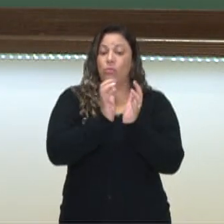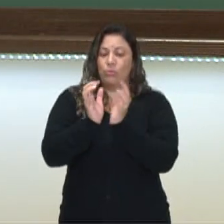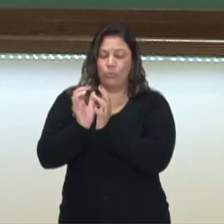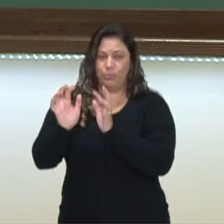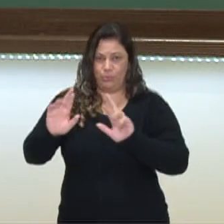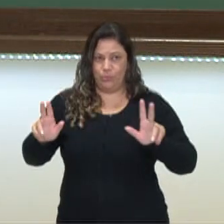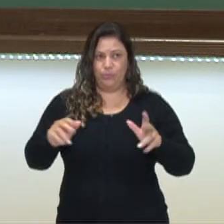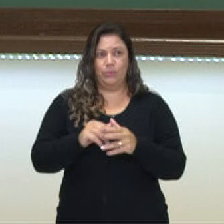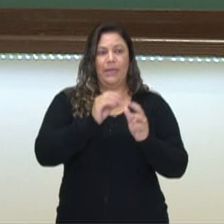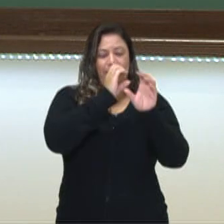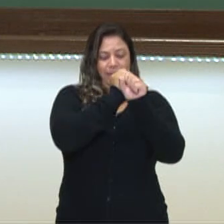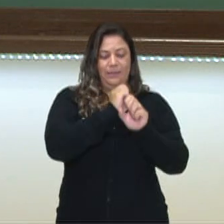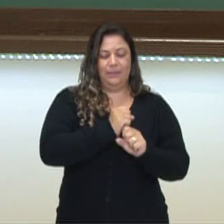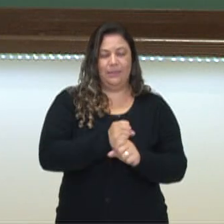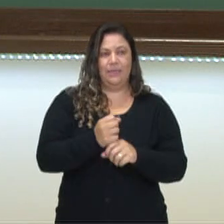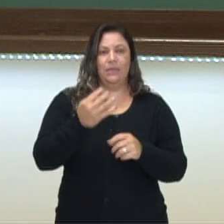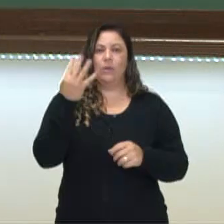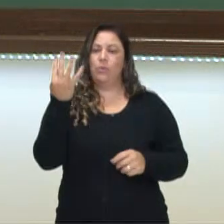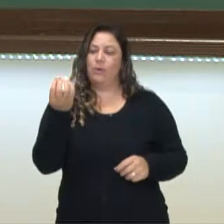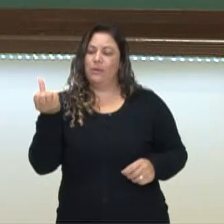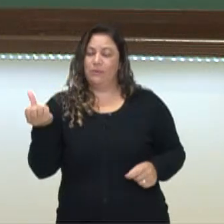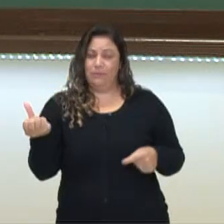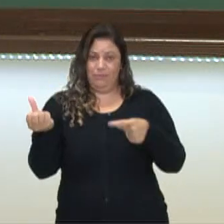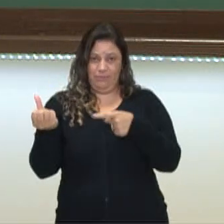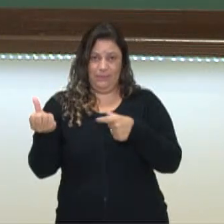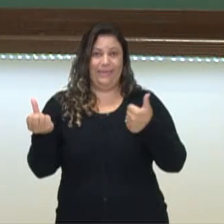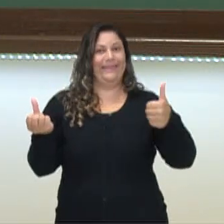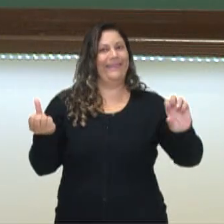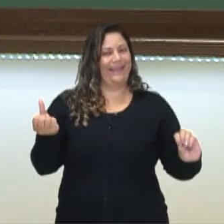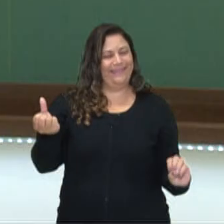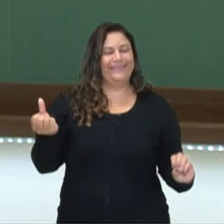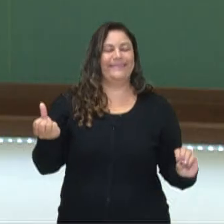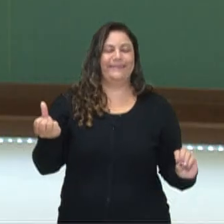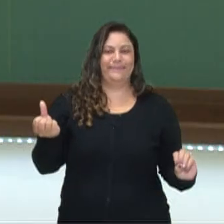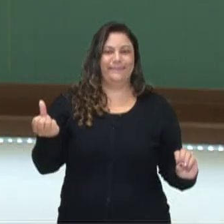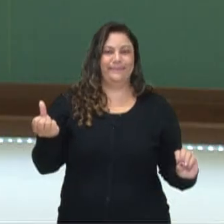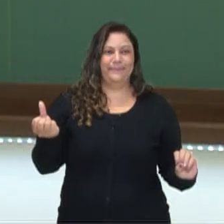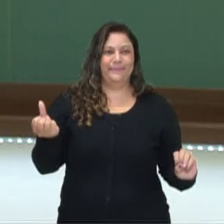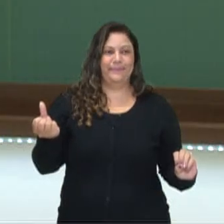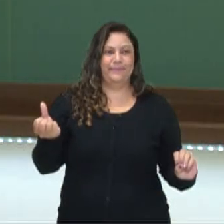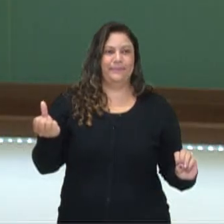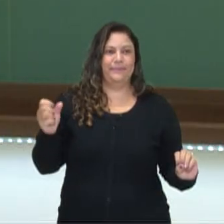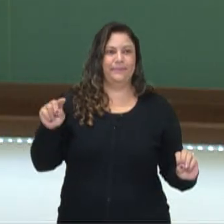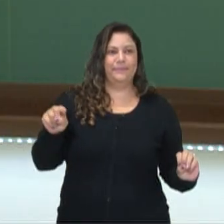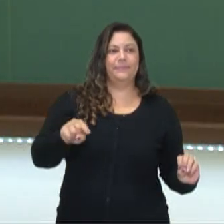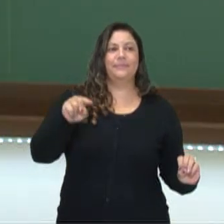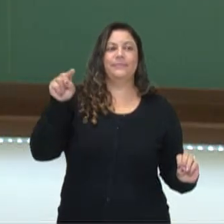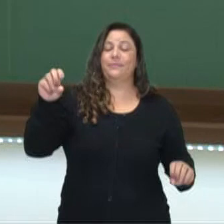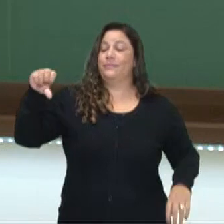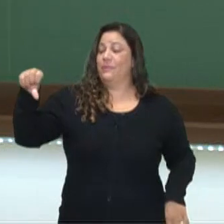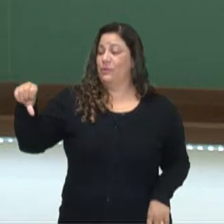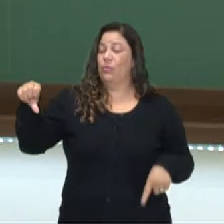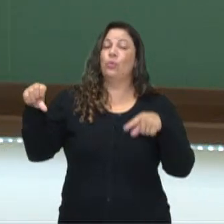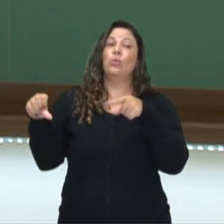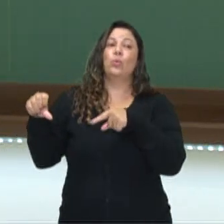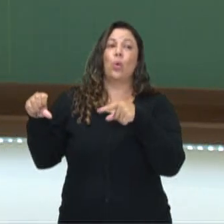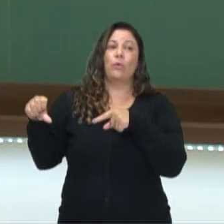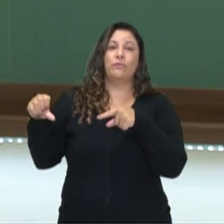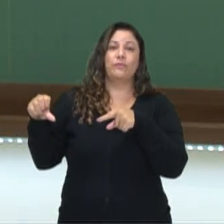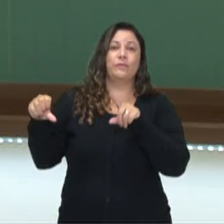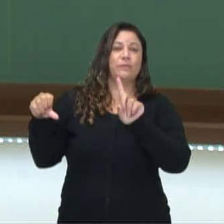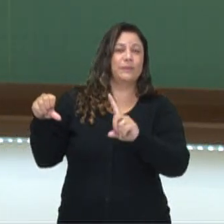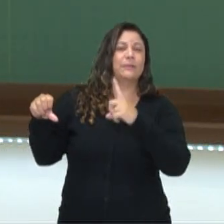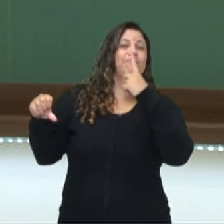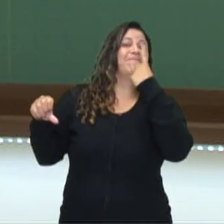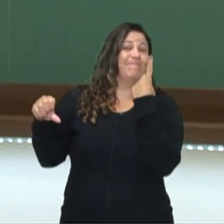eu sei que se eu juntar aqui o 4 com 6, vai dar 10. Mas aqui, ó, o 9 falta